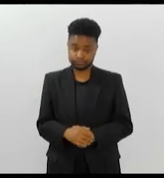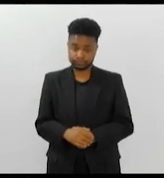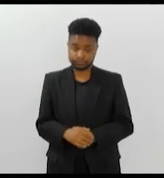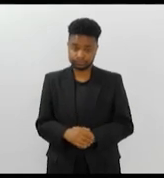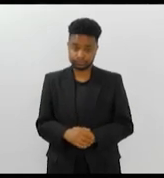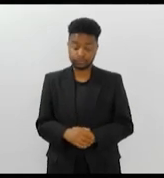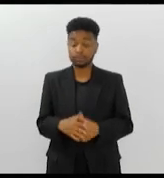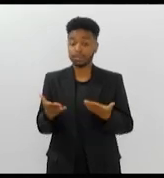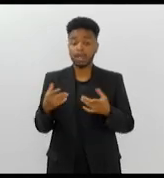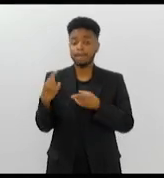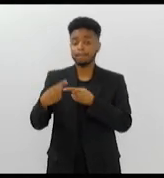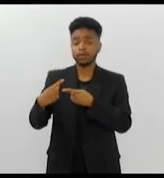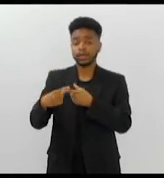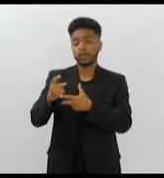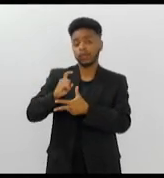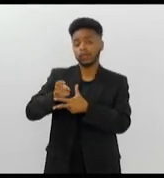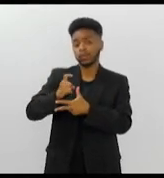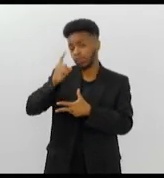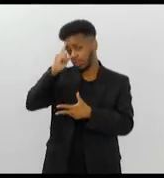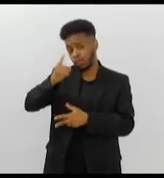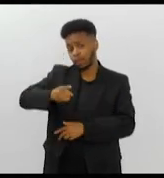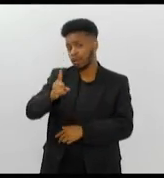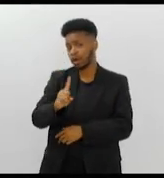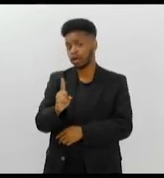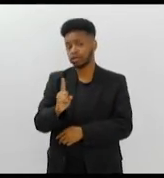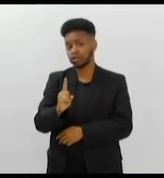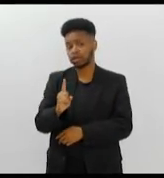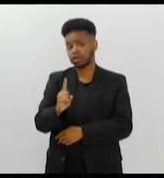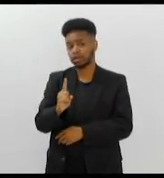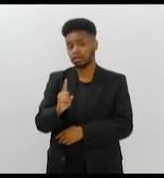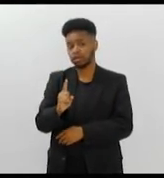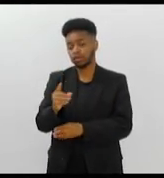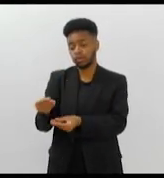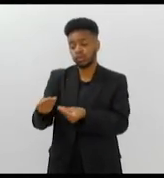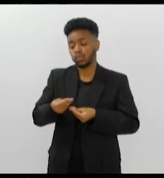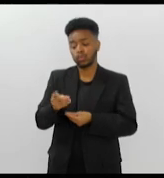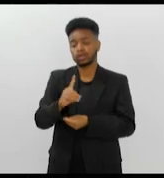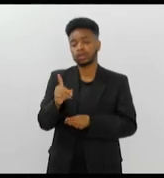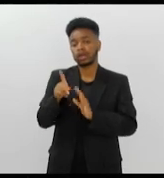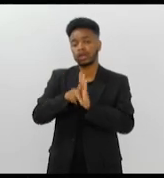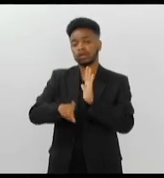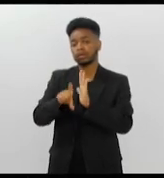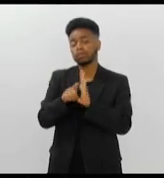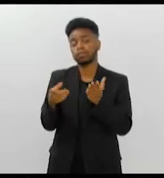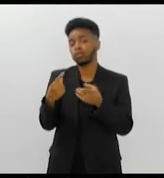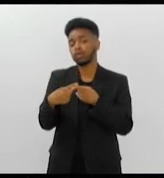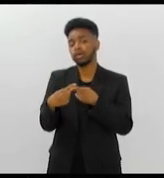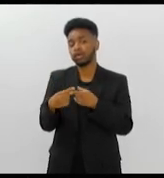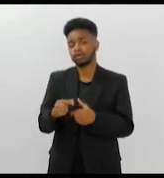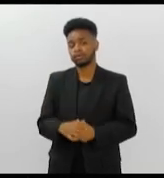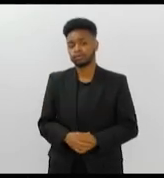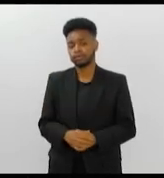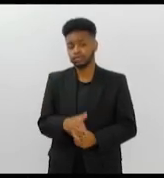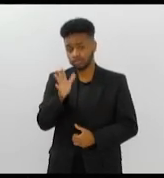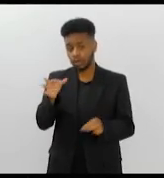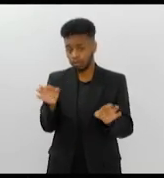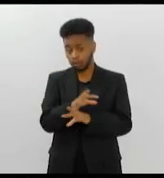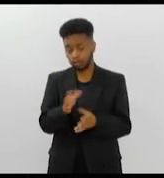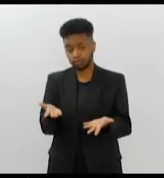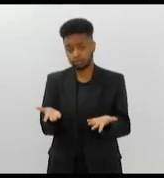por que que o Executivo não manda esse projeto aqui pro pra pauta tá